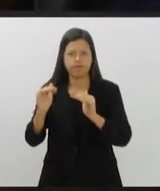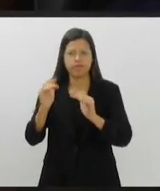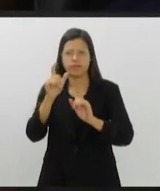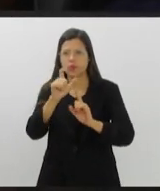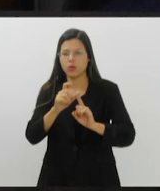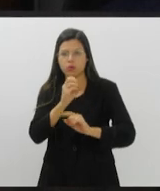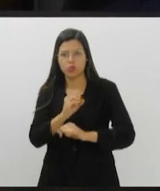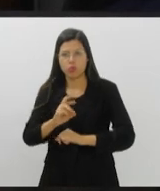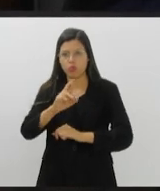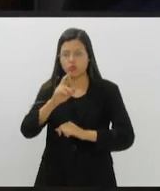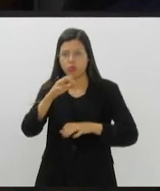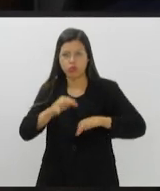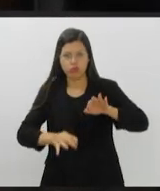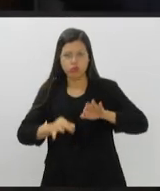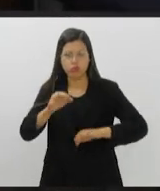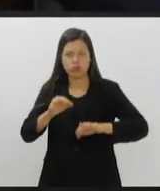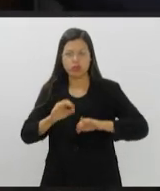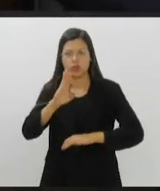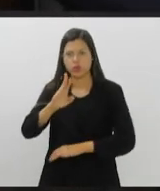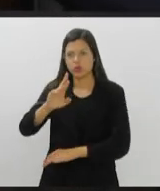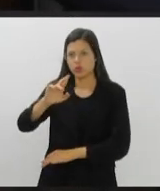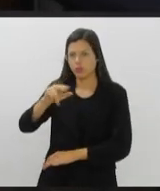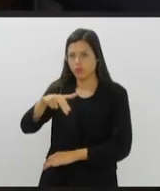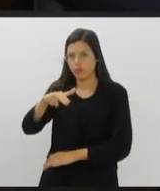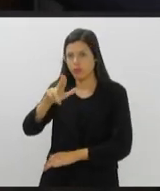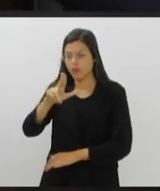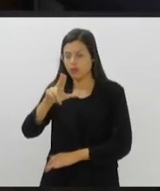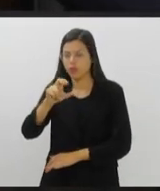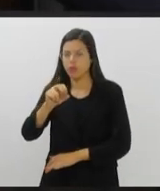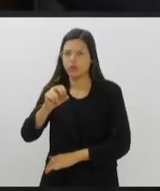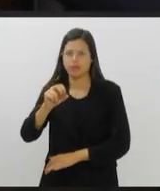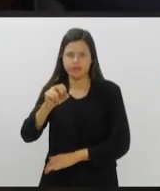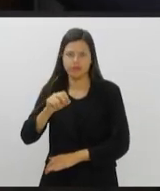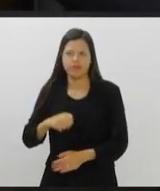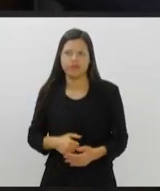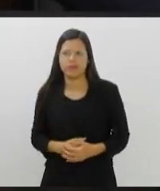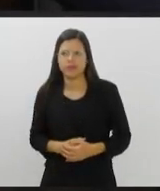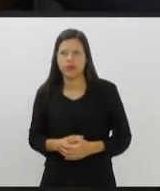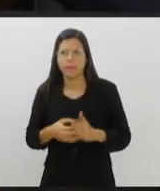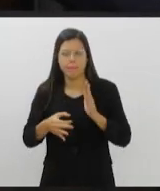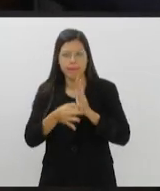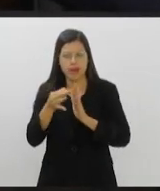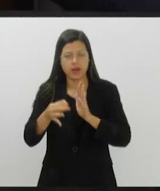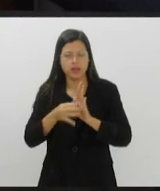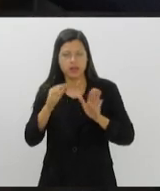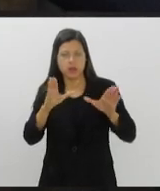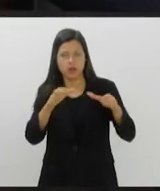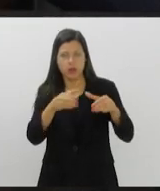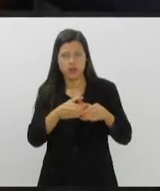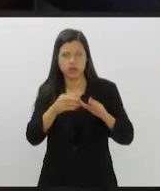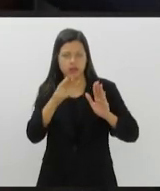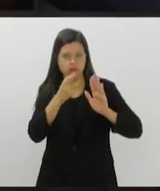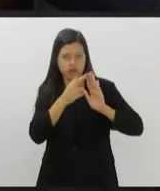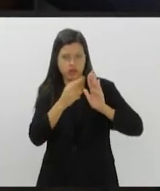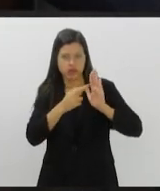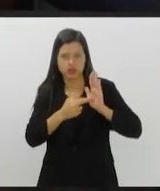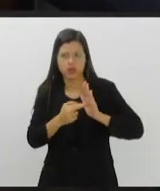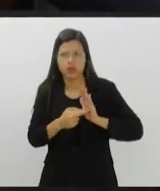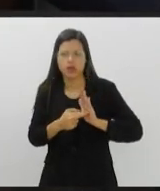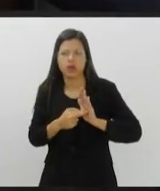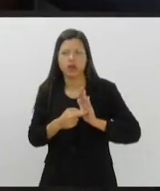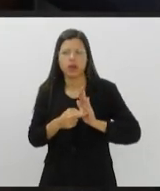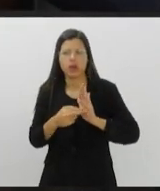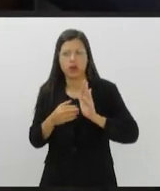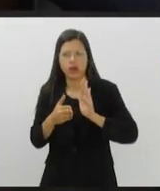doutor juiz Bruno Vinícius da Rois Bodá, pendendo de parecer da Comissão de Normas Internas e